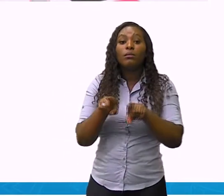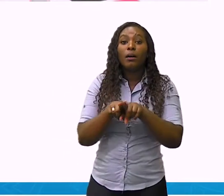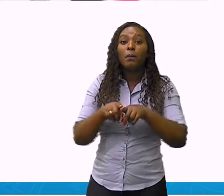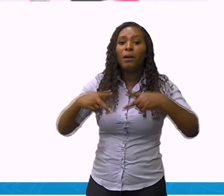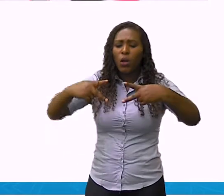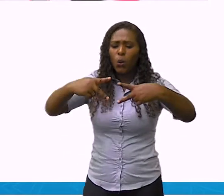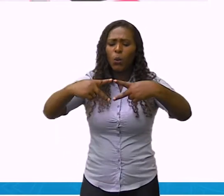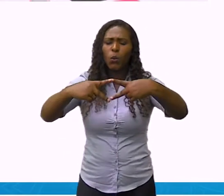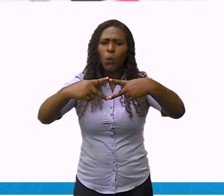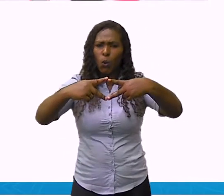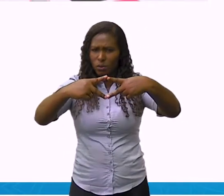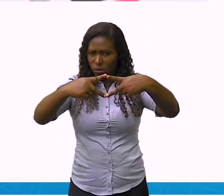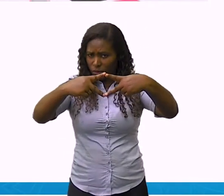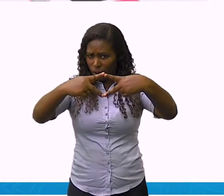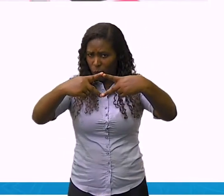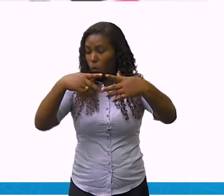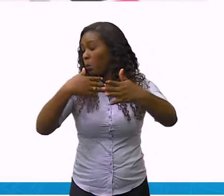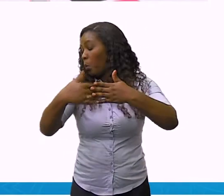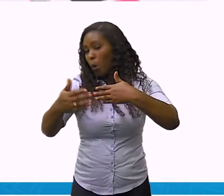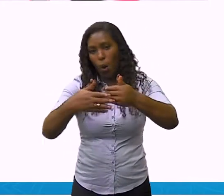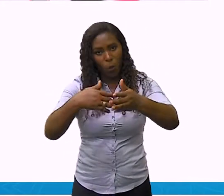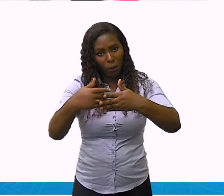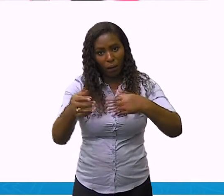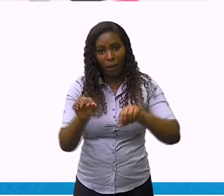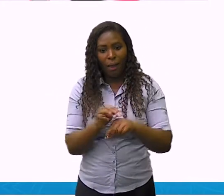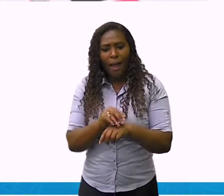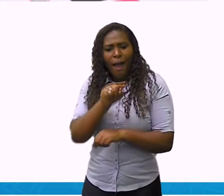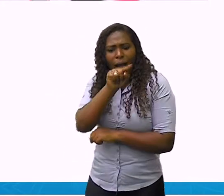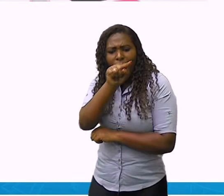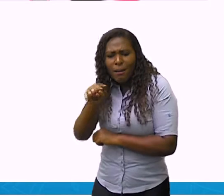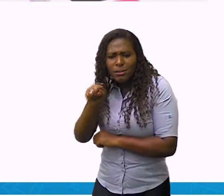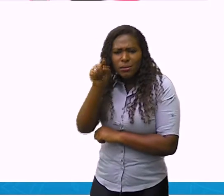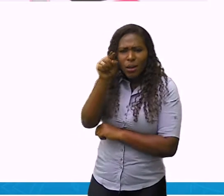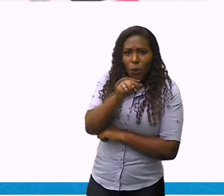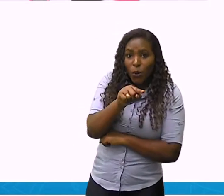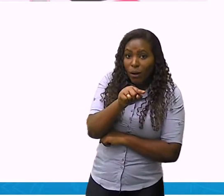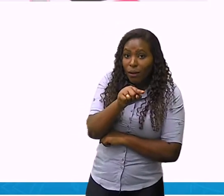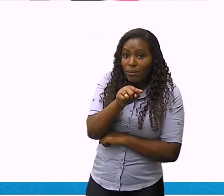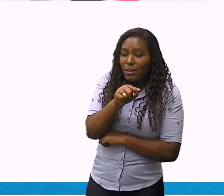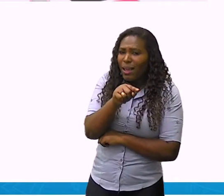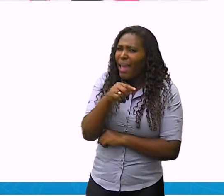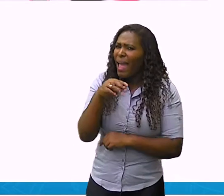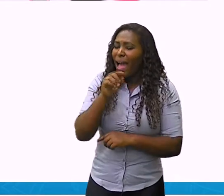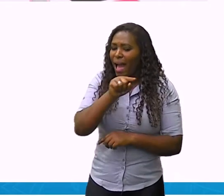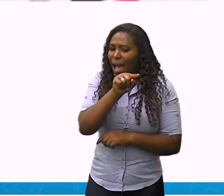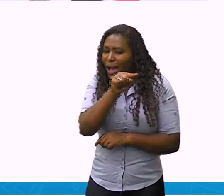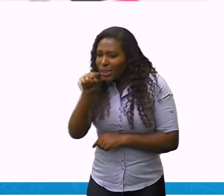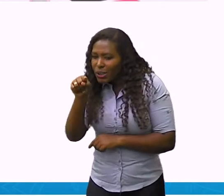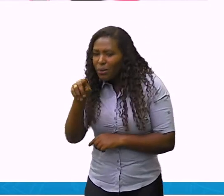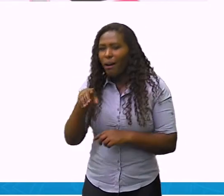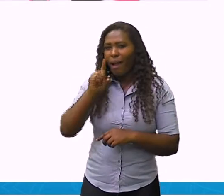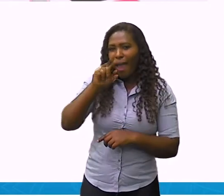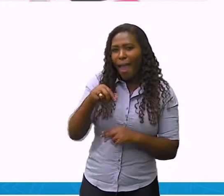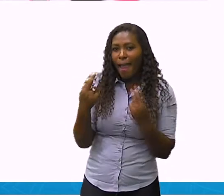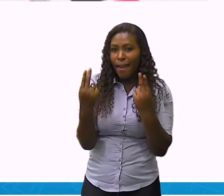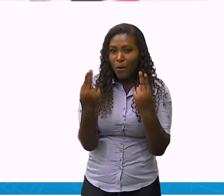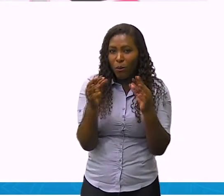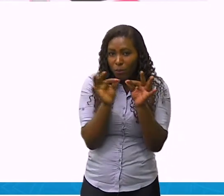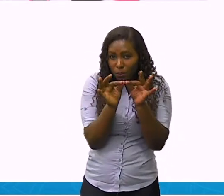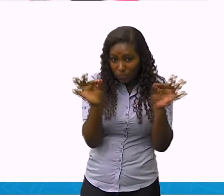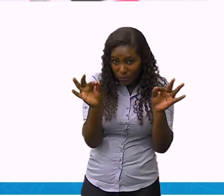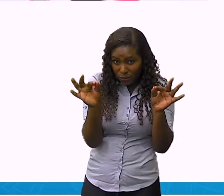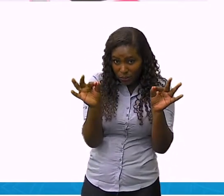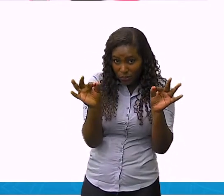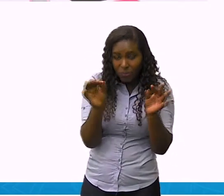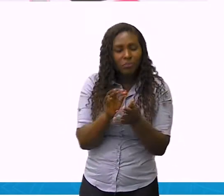losango qualquer, as diagonais são congruentes? Nem sempre, né? Vai existir casos em